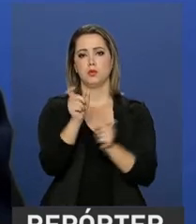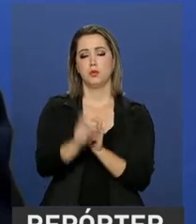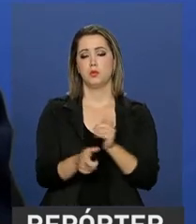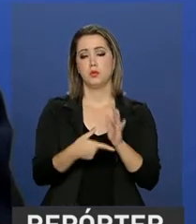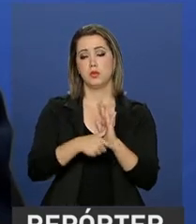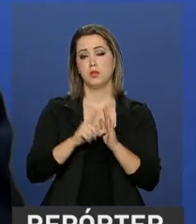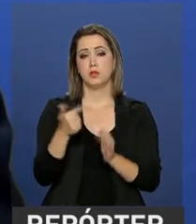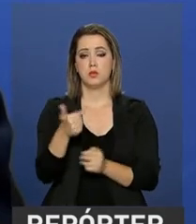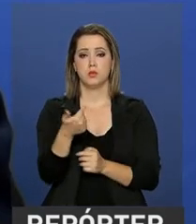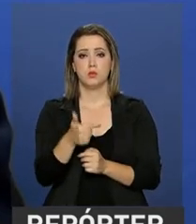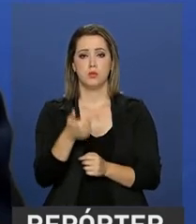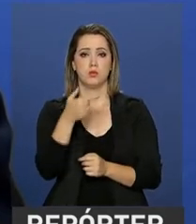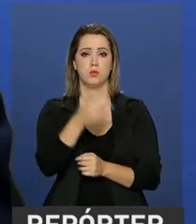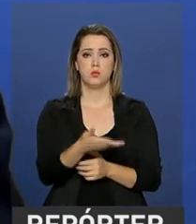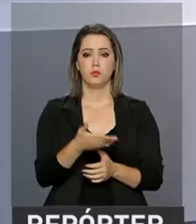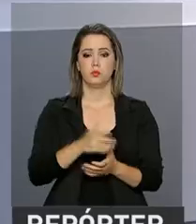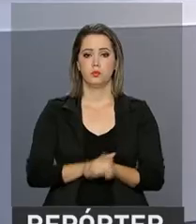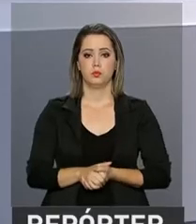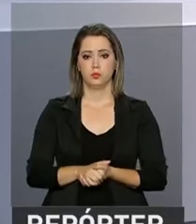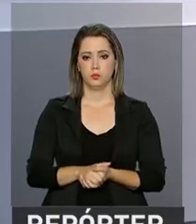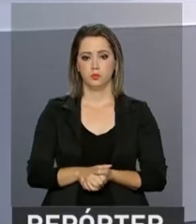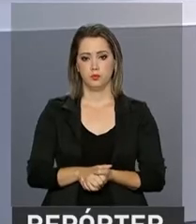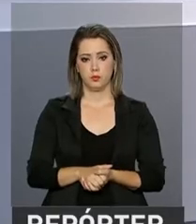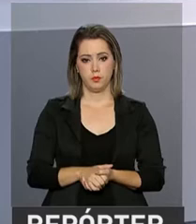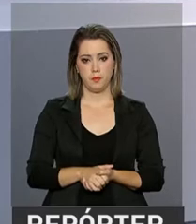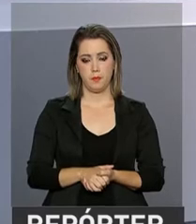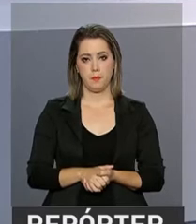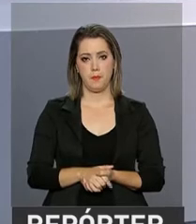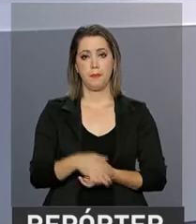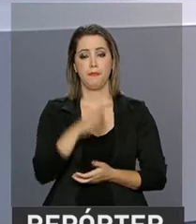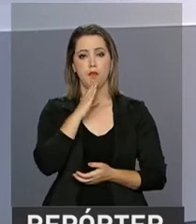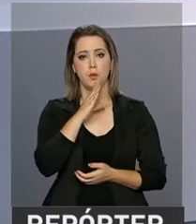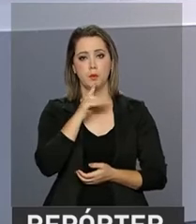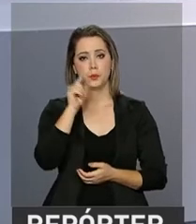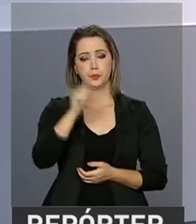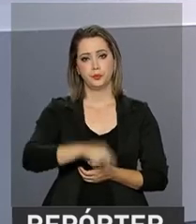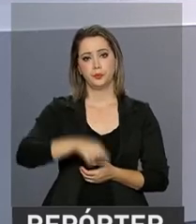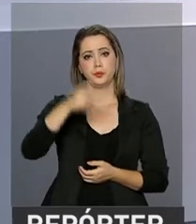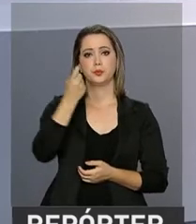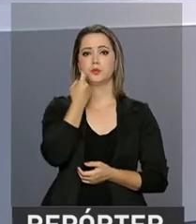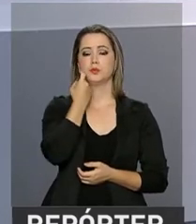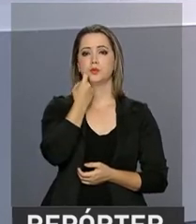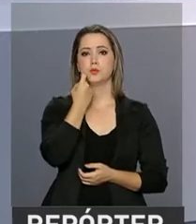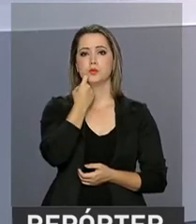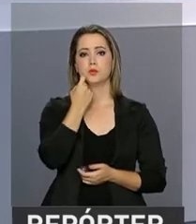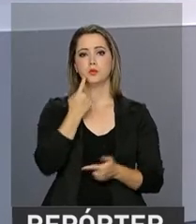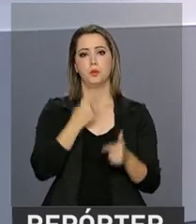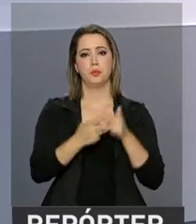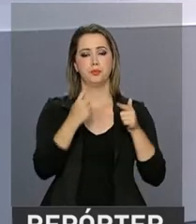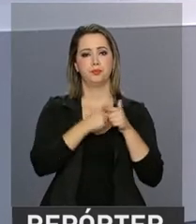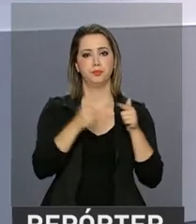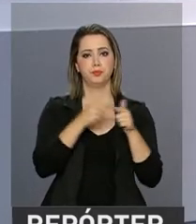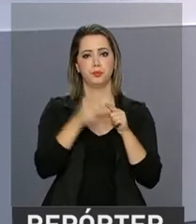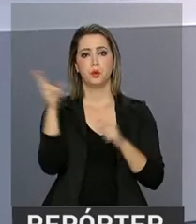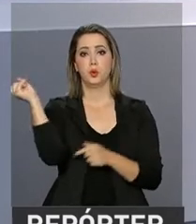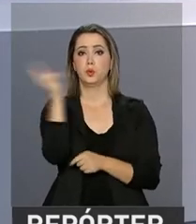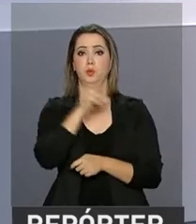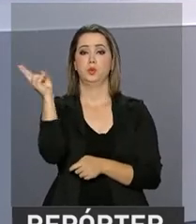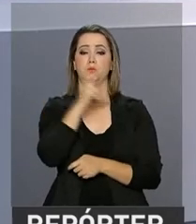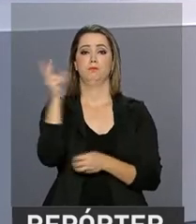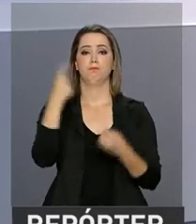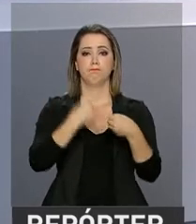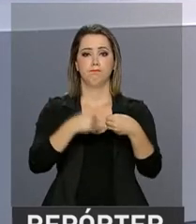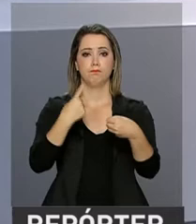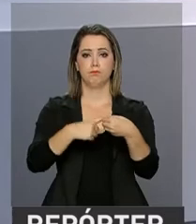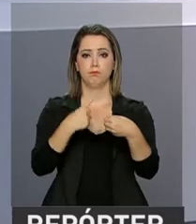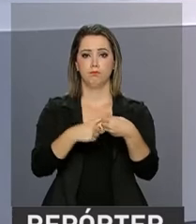atingidos pelo FAR. Foi reconhecida nesta sexta-feira a situação de emergência do município